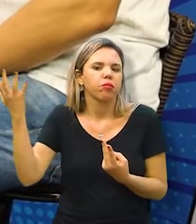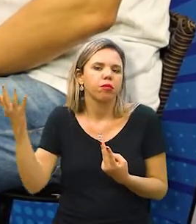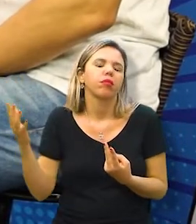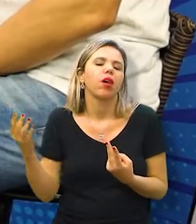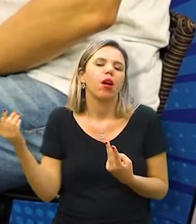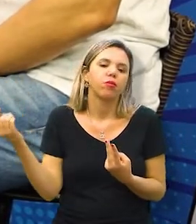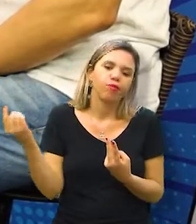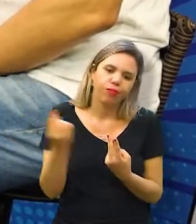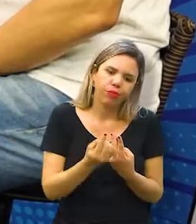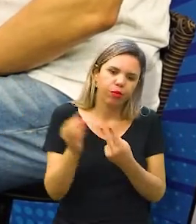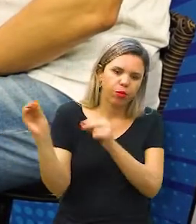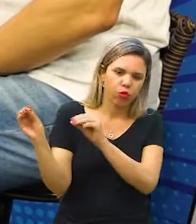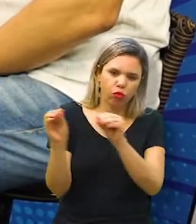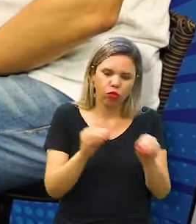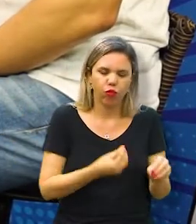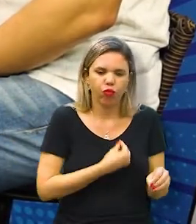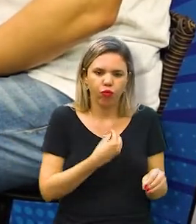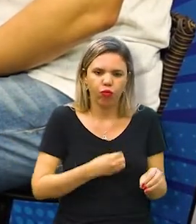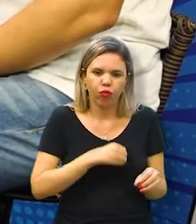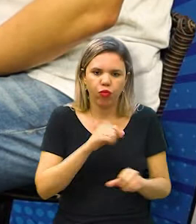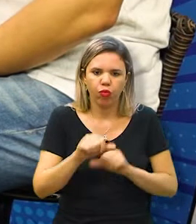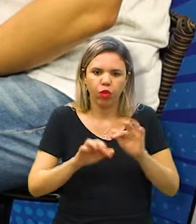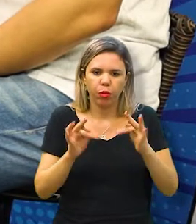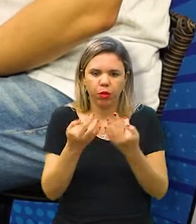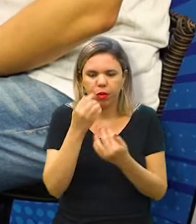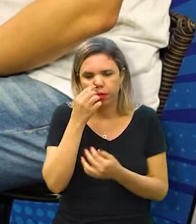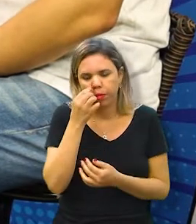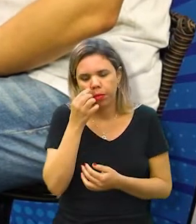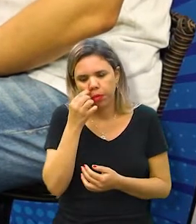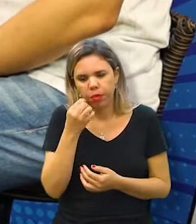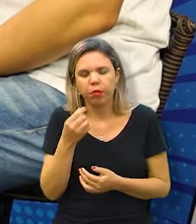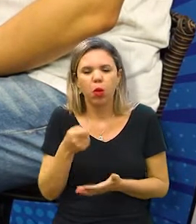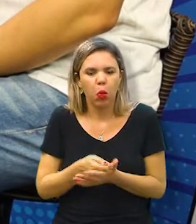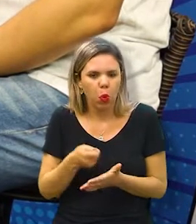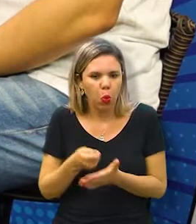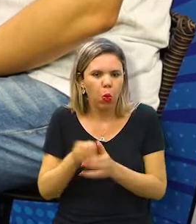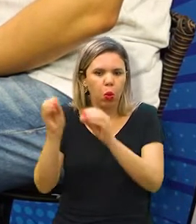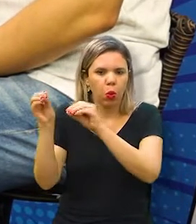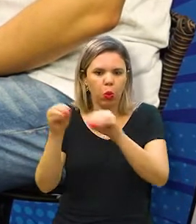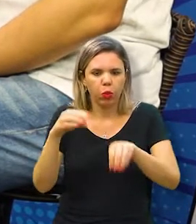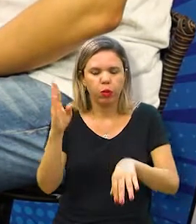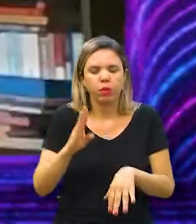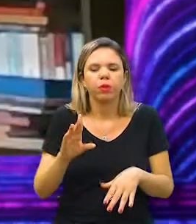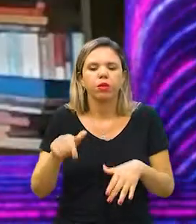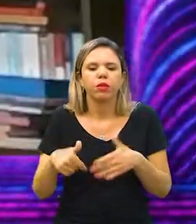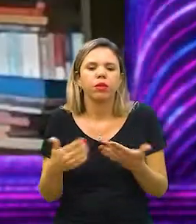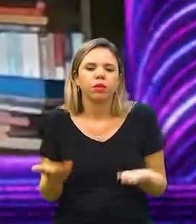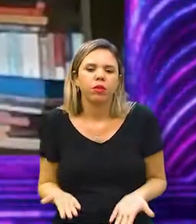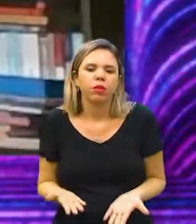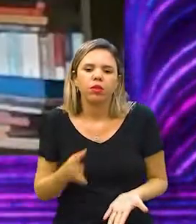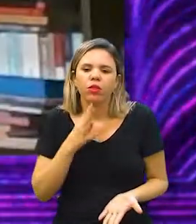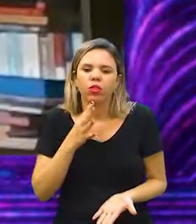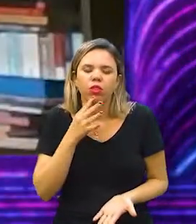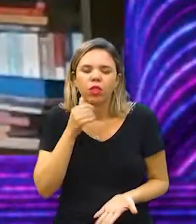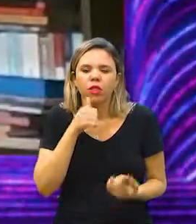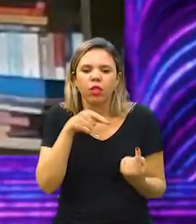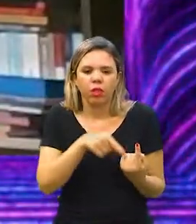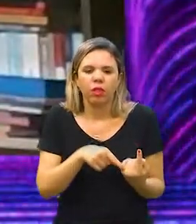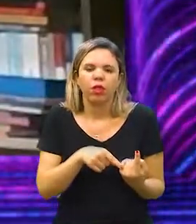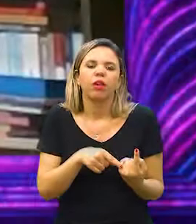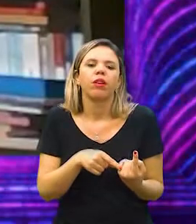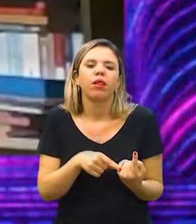acontecimento que faz com que a vida dele e da família mude. Então, eles são obrigados a vir para o Brasil. Aí, no Brasil, ele conhece a